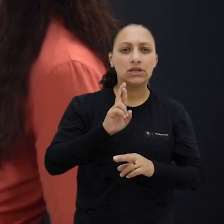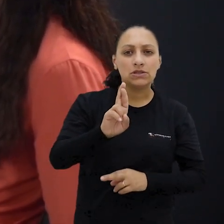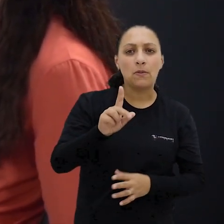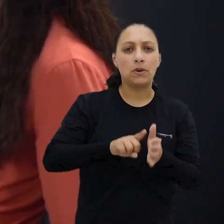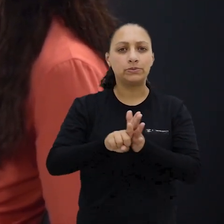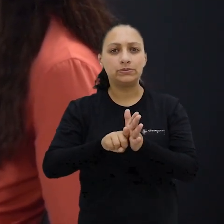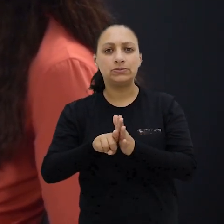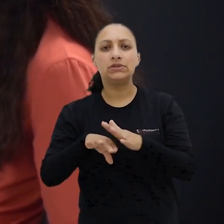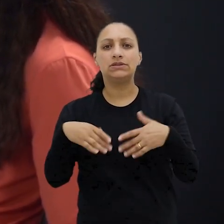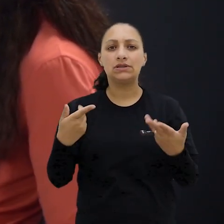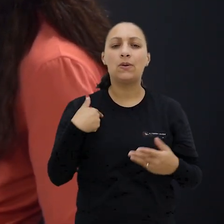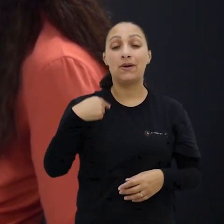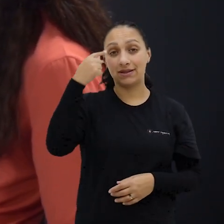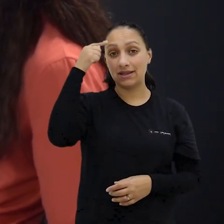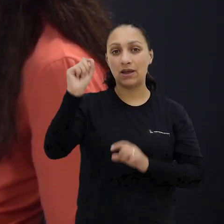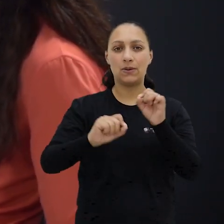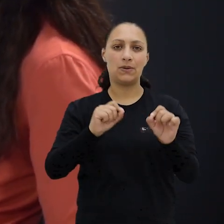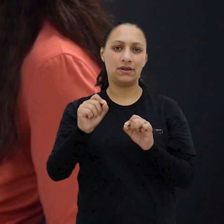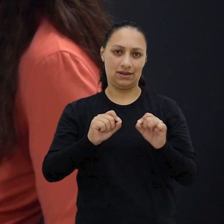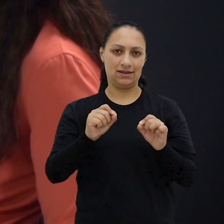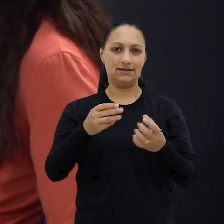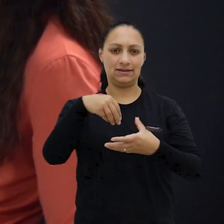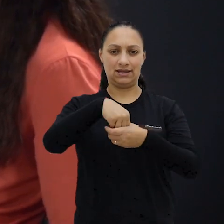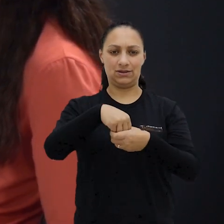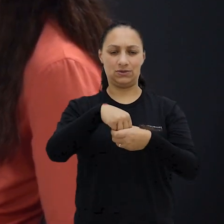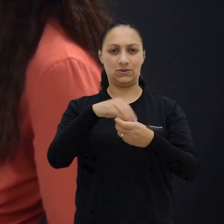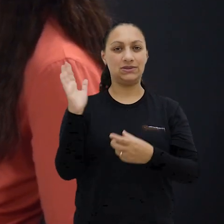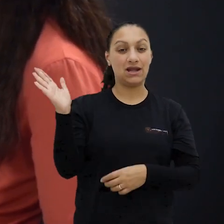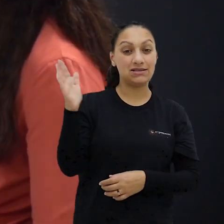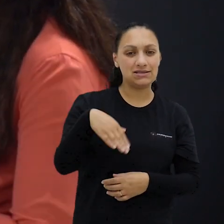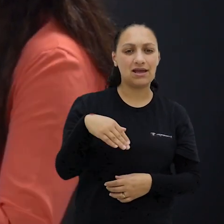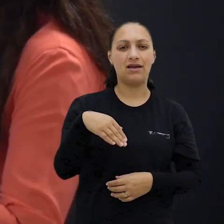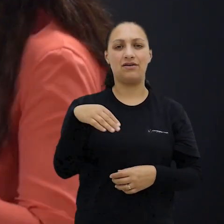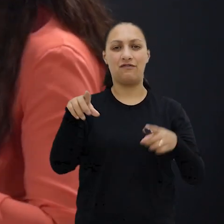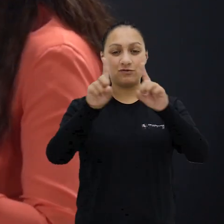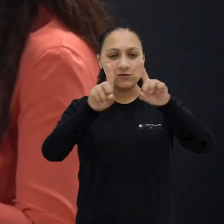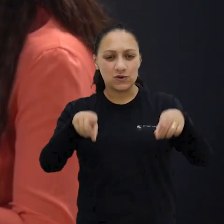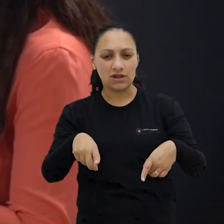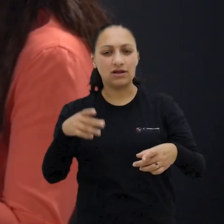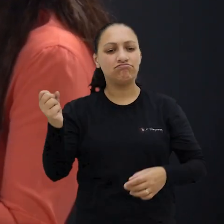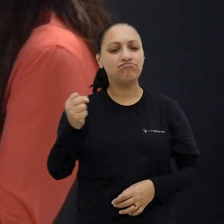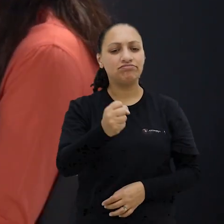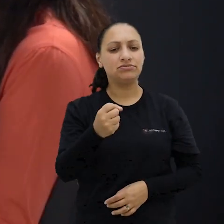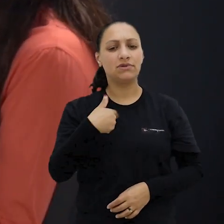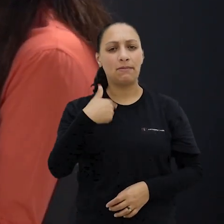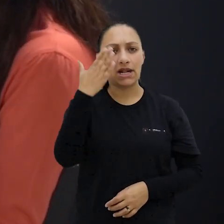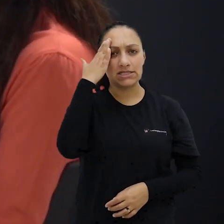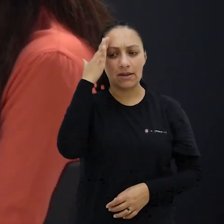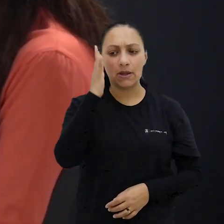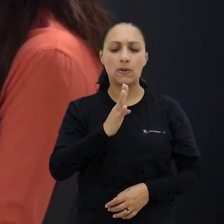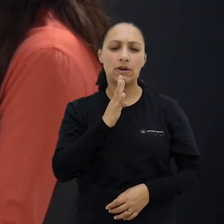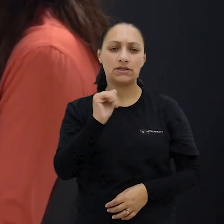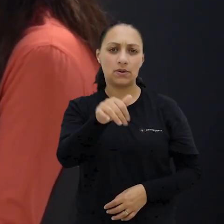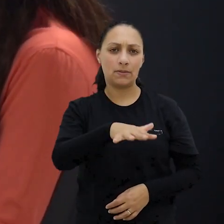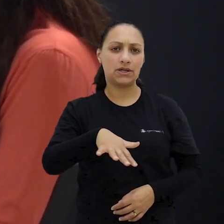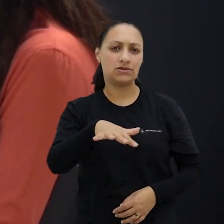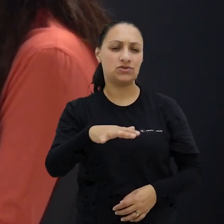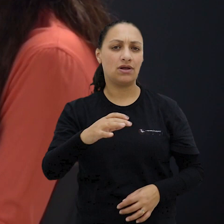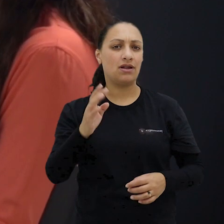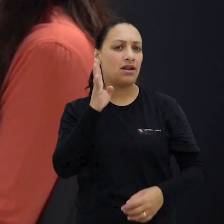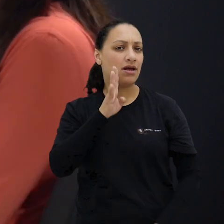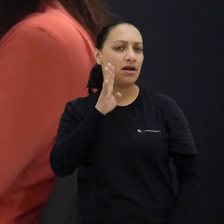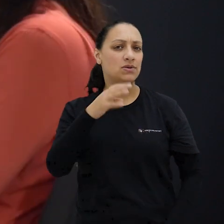a ideia também é crescer dentro né, trazer os seus funcionários e saber que está num ambiente legal, um